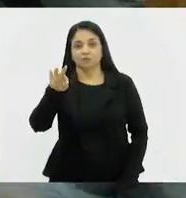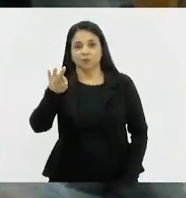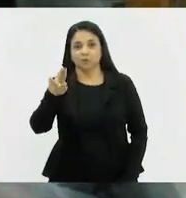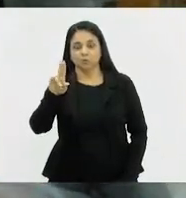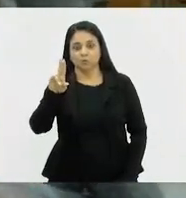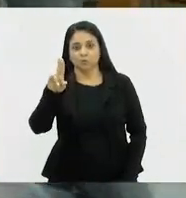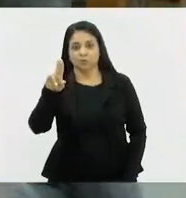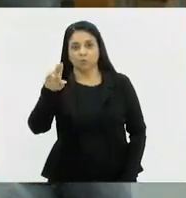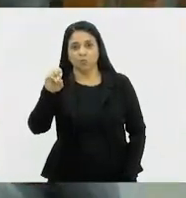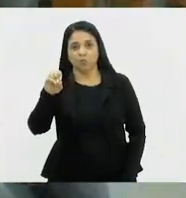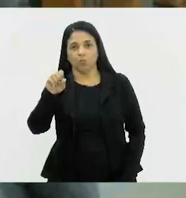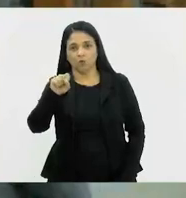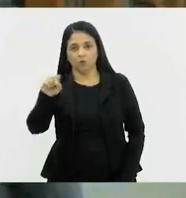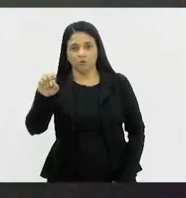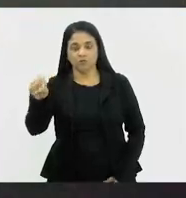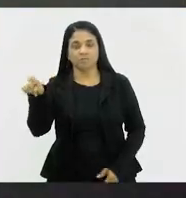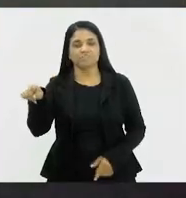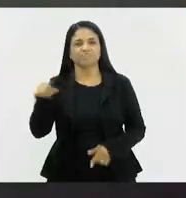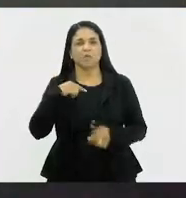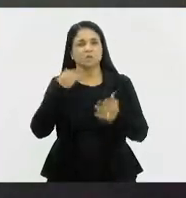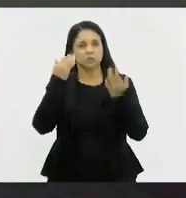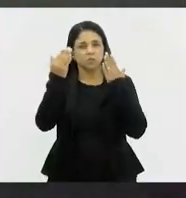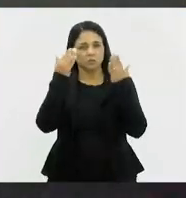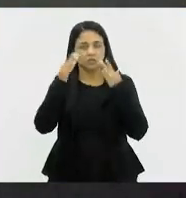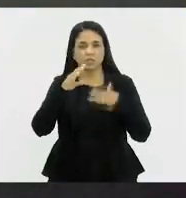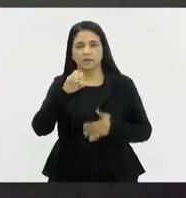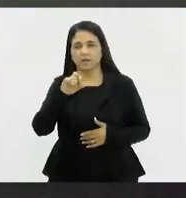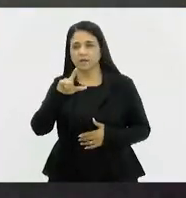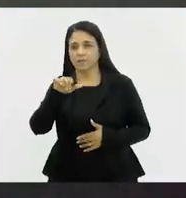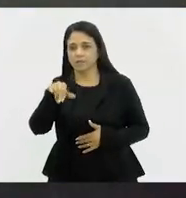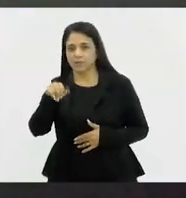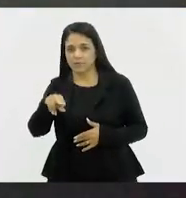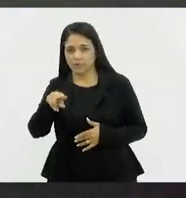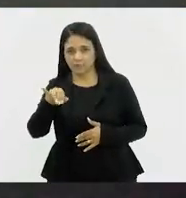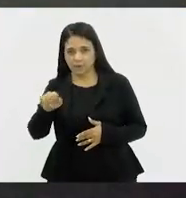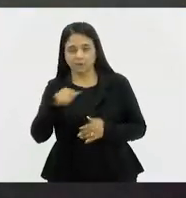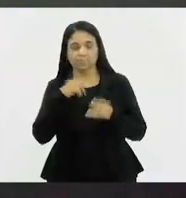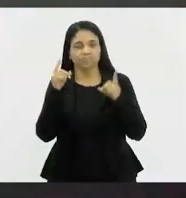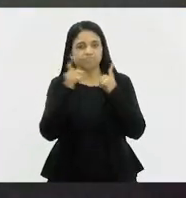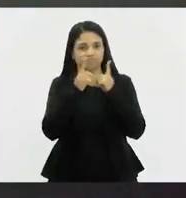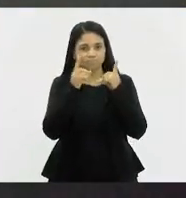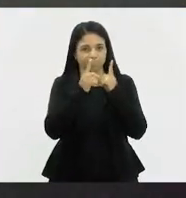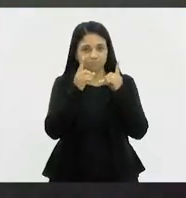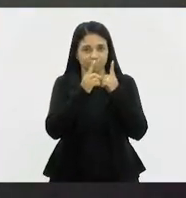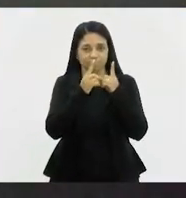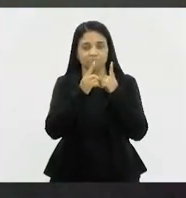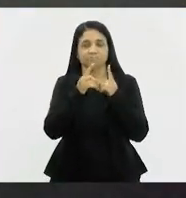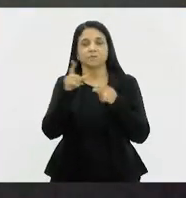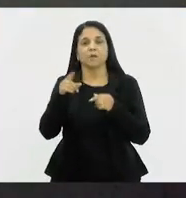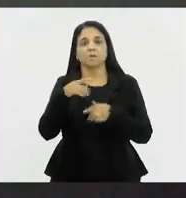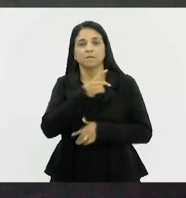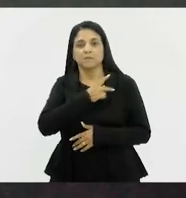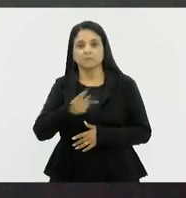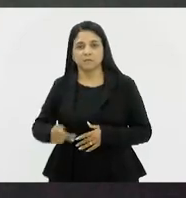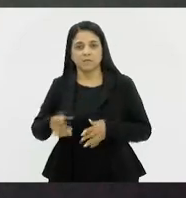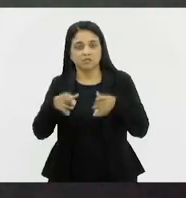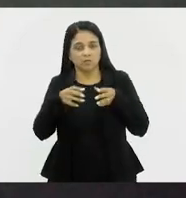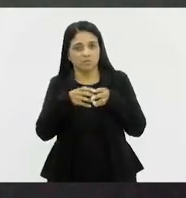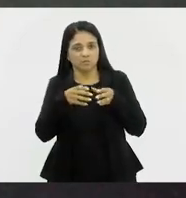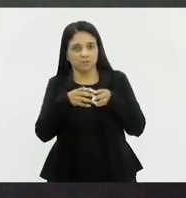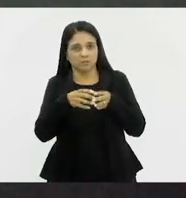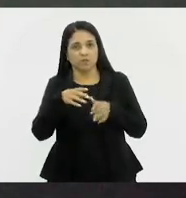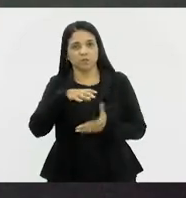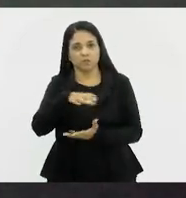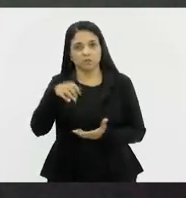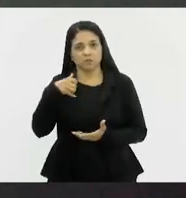em psicologia clínica e didática e transacional, presidente da Comissão da Pessoa Idosa da